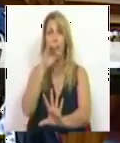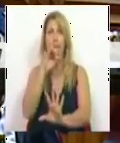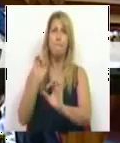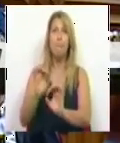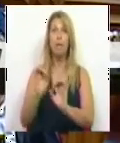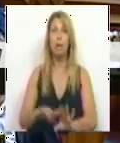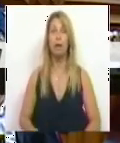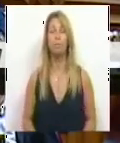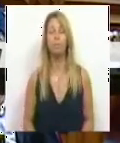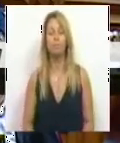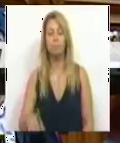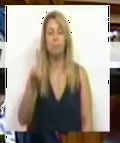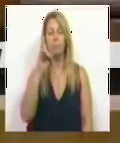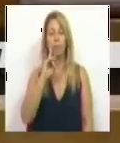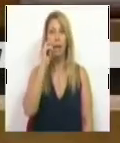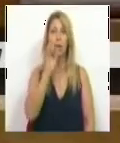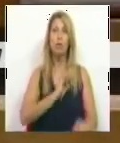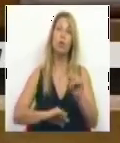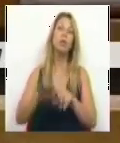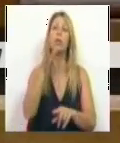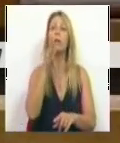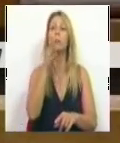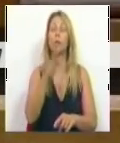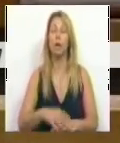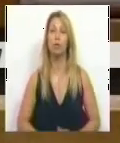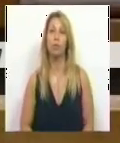Senhoras e senhores deputados,